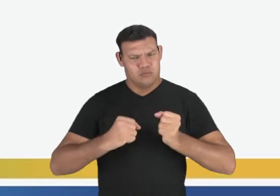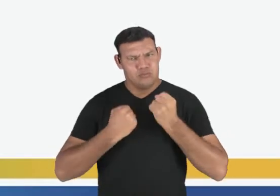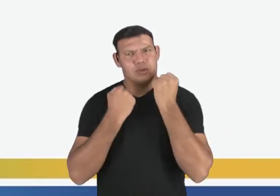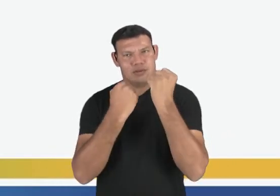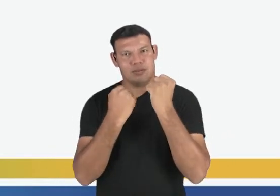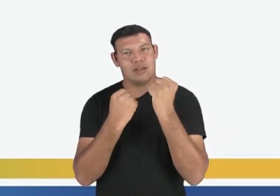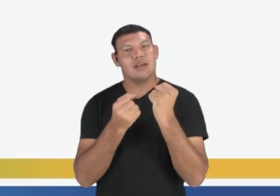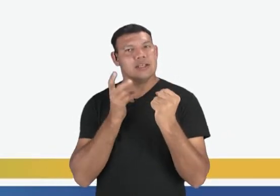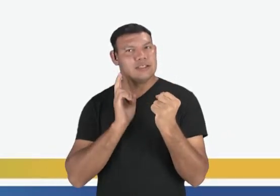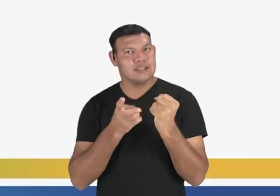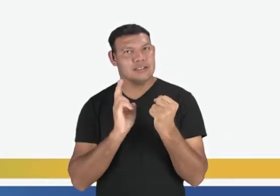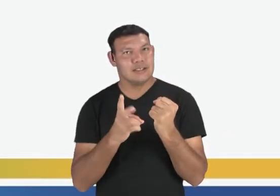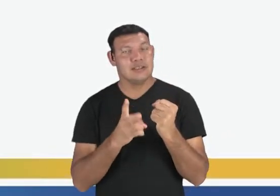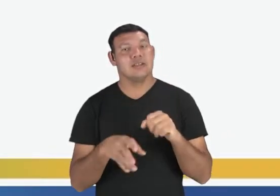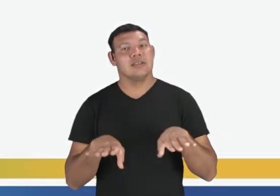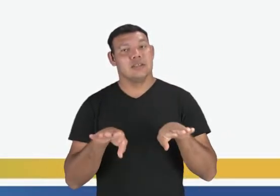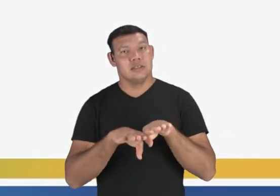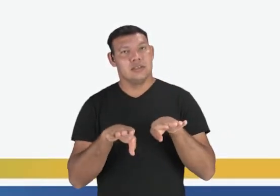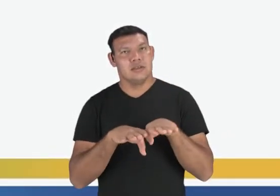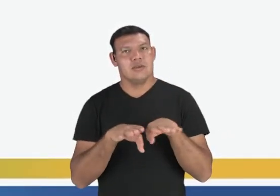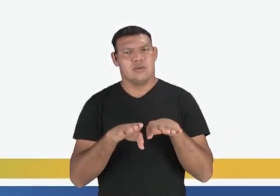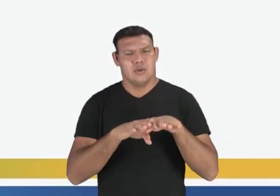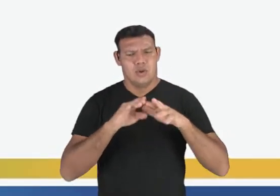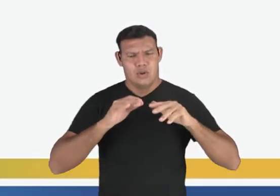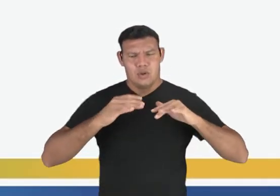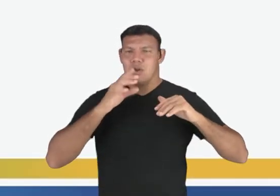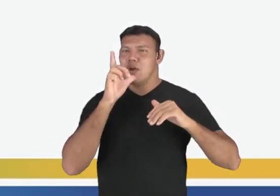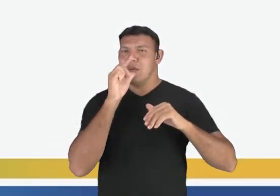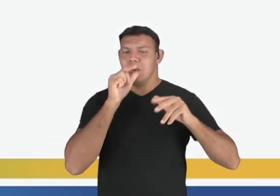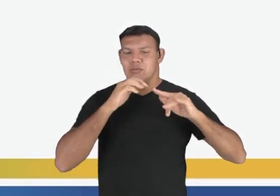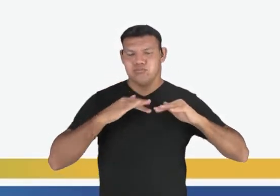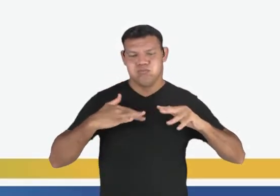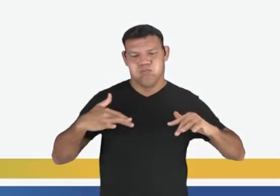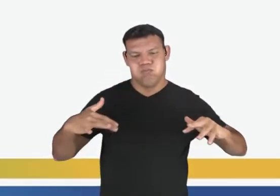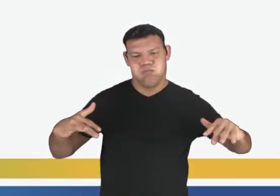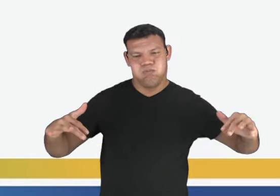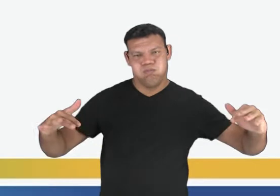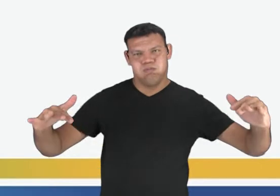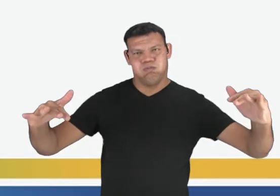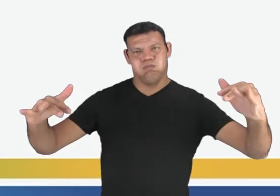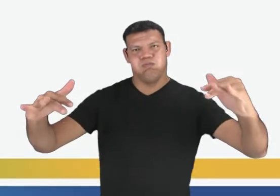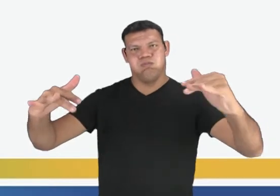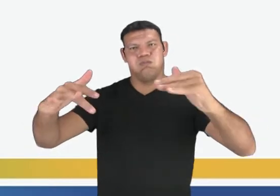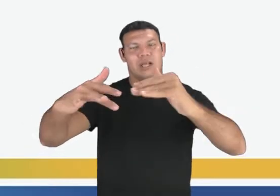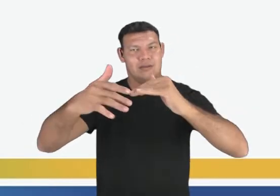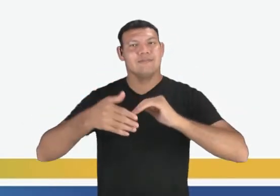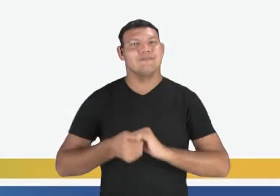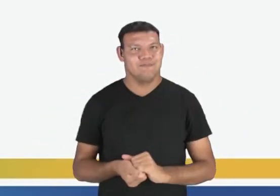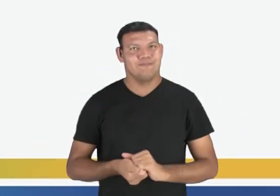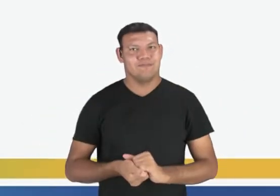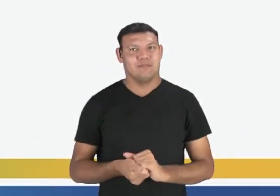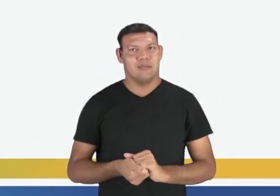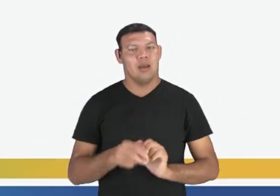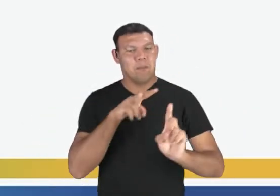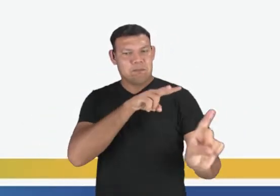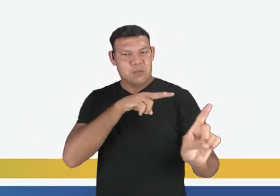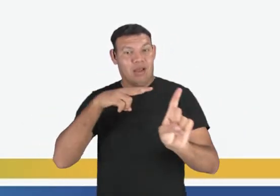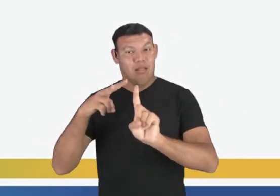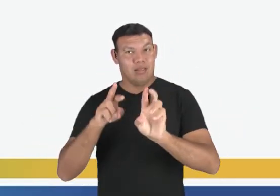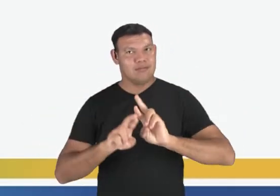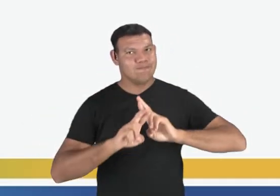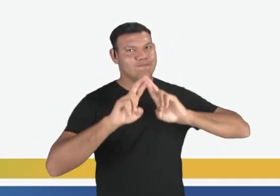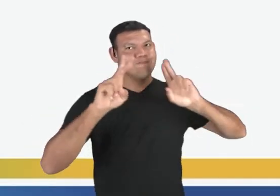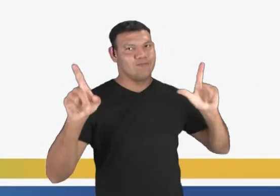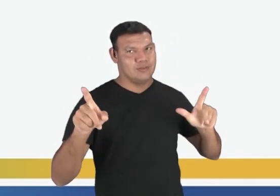totalmente sustentado por água, essa parte azul que você vê aí na tela. Então essa é uma outra visão